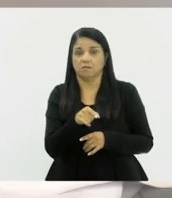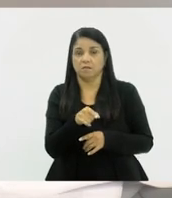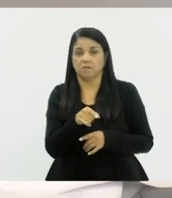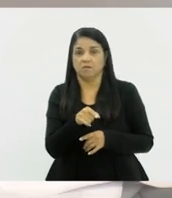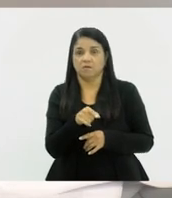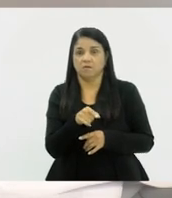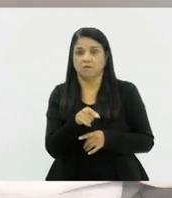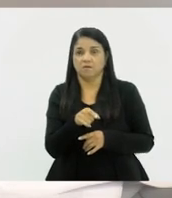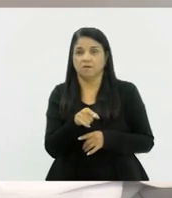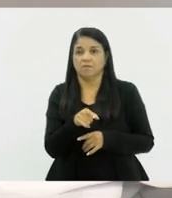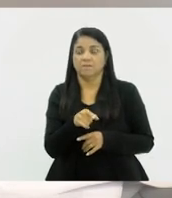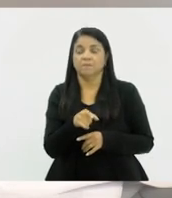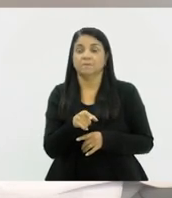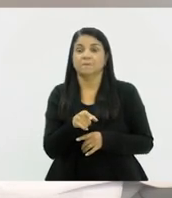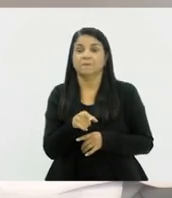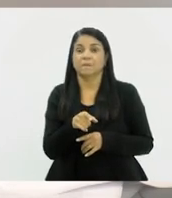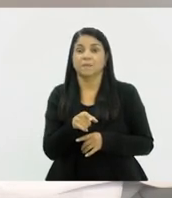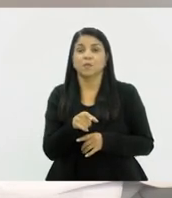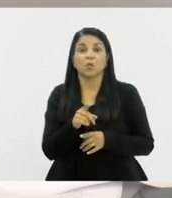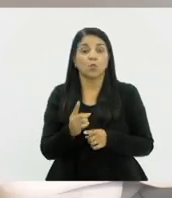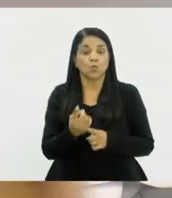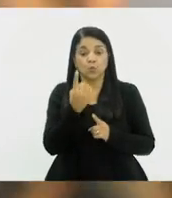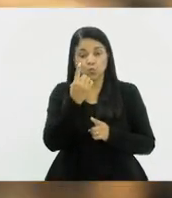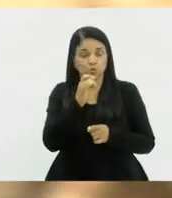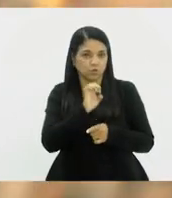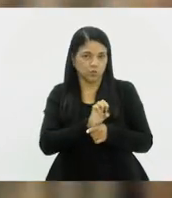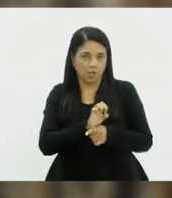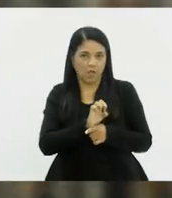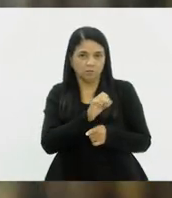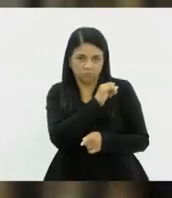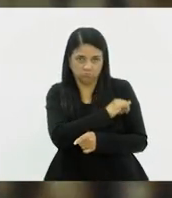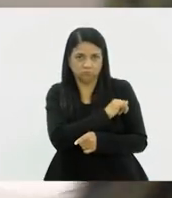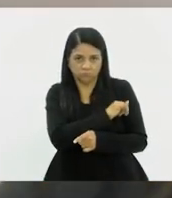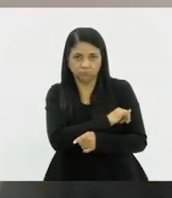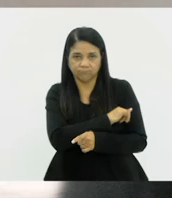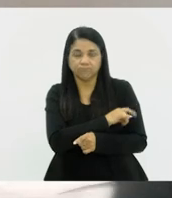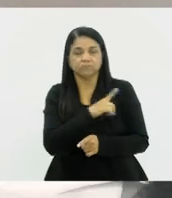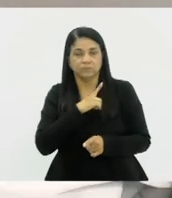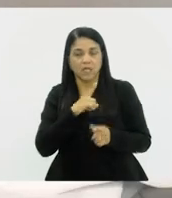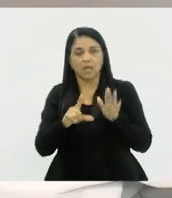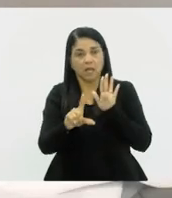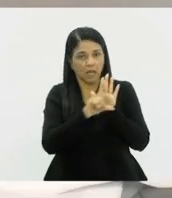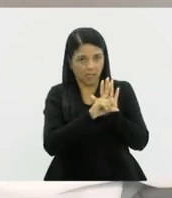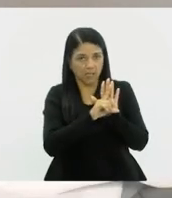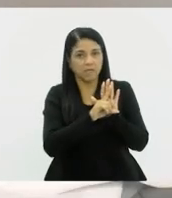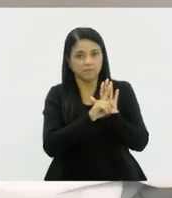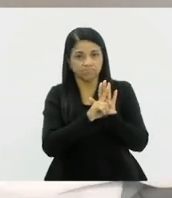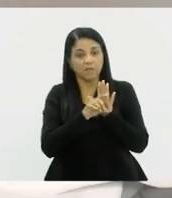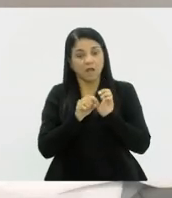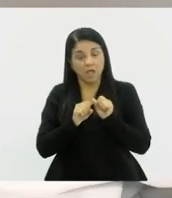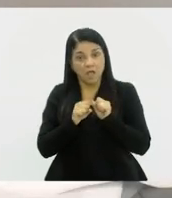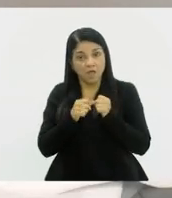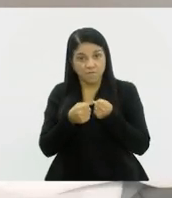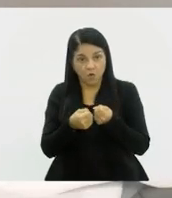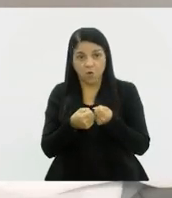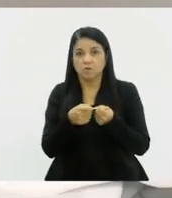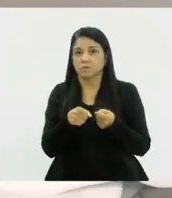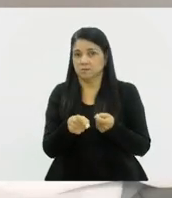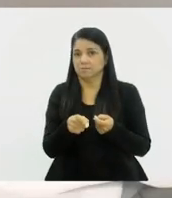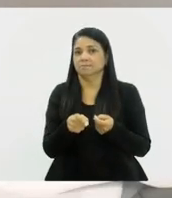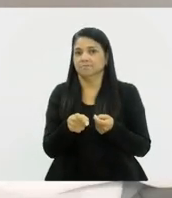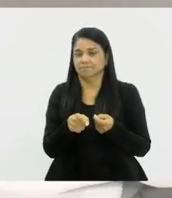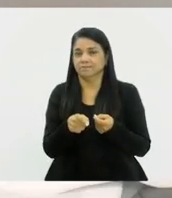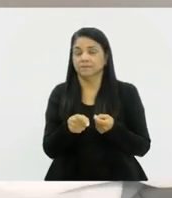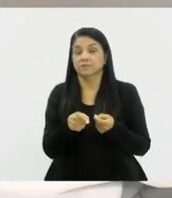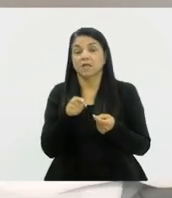indevida do assunto mas é o único estado que tem realmente essa lei e Sem dúvida nenhuma é um reforço Porque ela tá de Bá de ataque a lei tá de